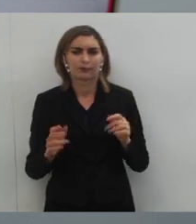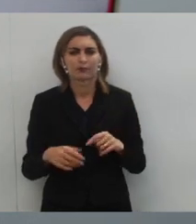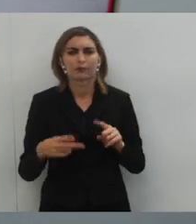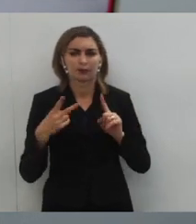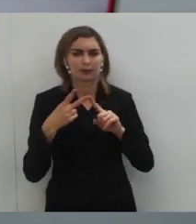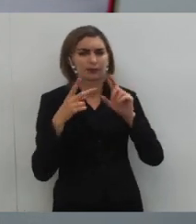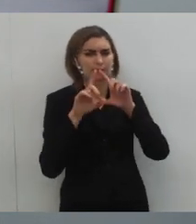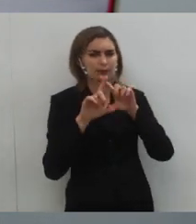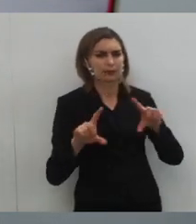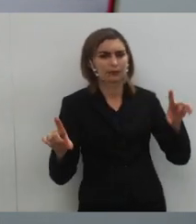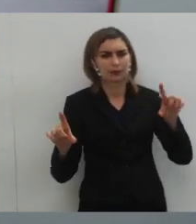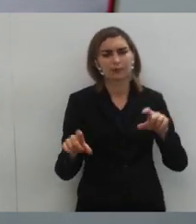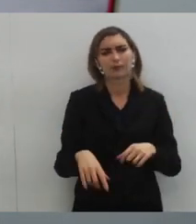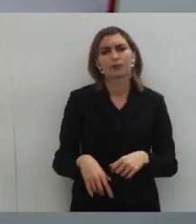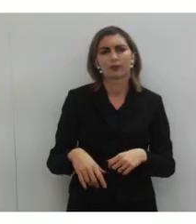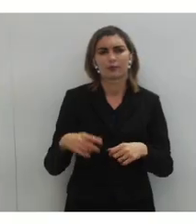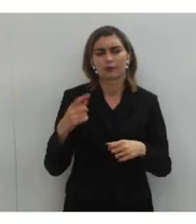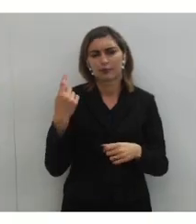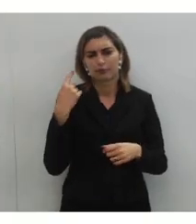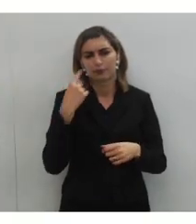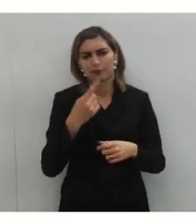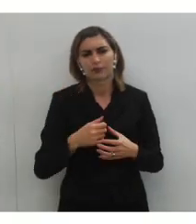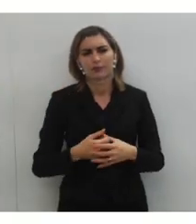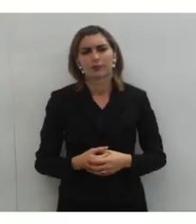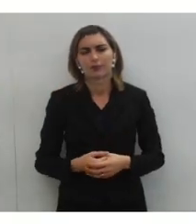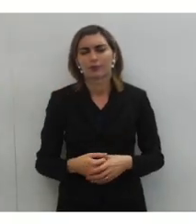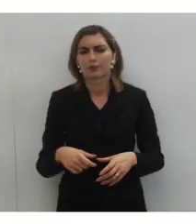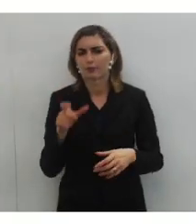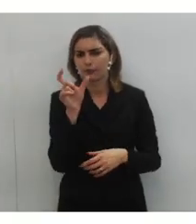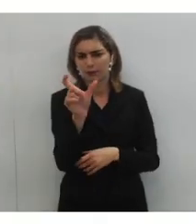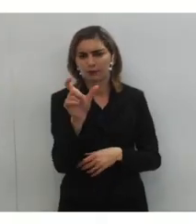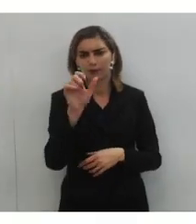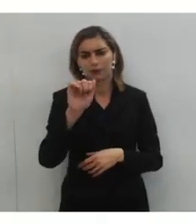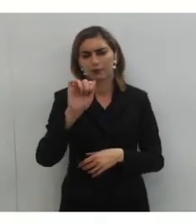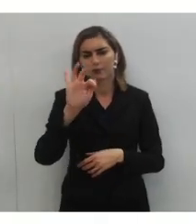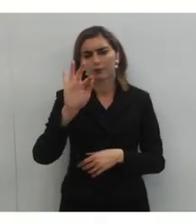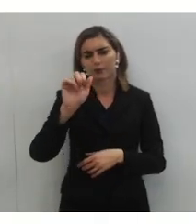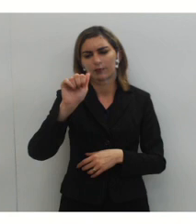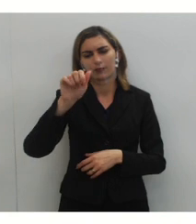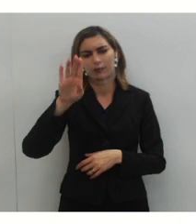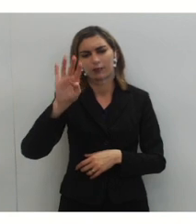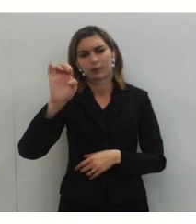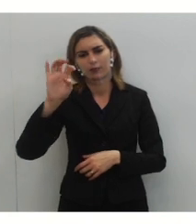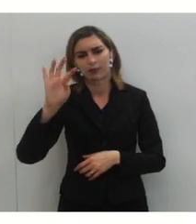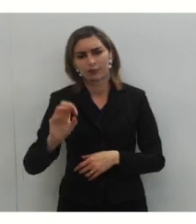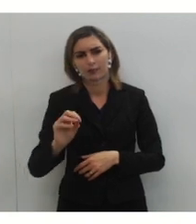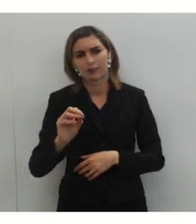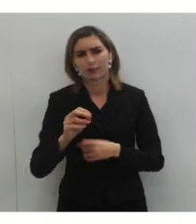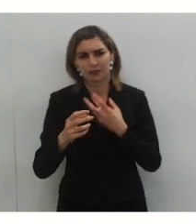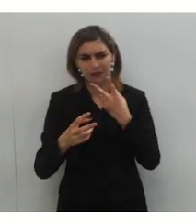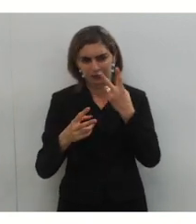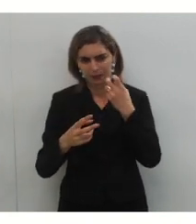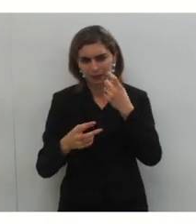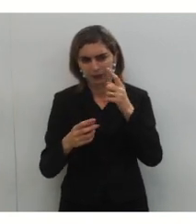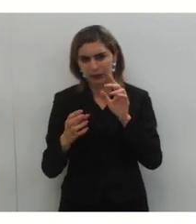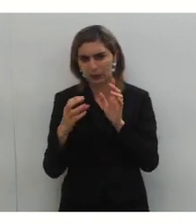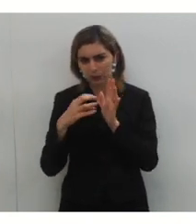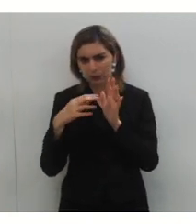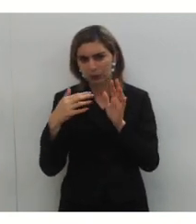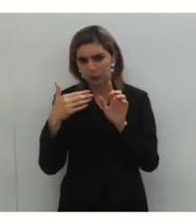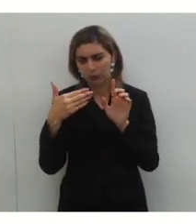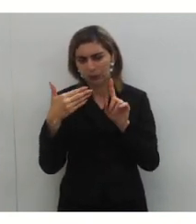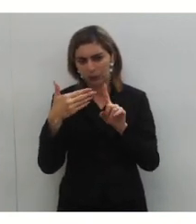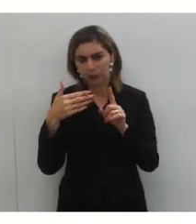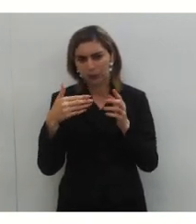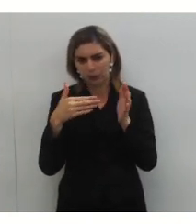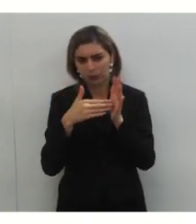segunda oração, que a palavra, corta para o slide, a palavra alfabeto. Estão percebendo a última palavrinha da